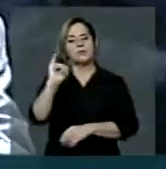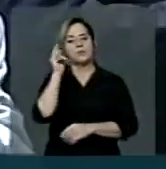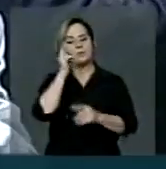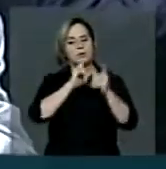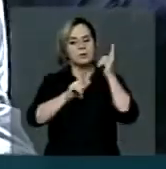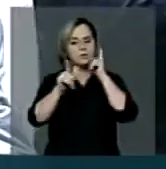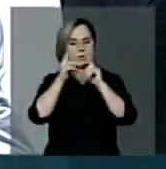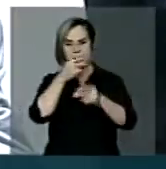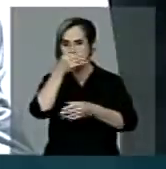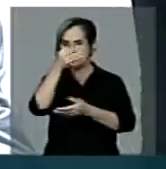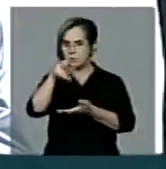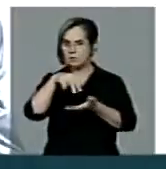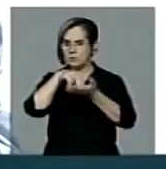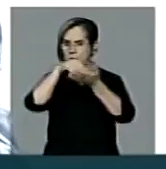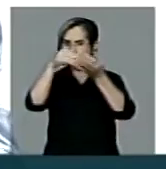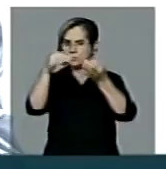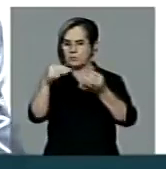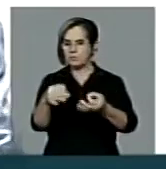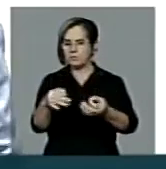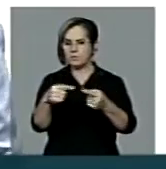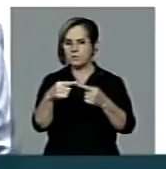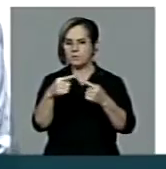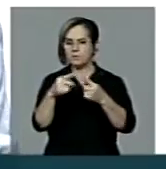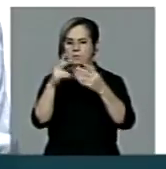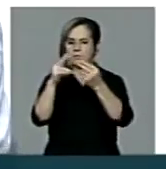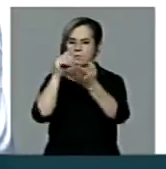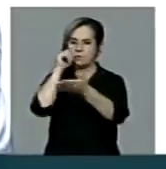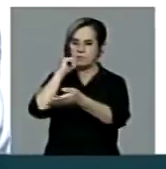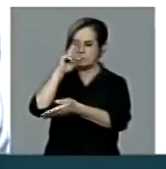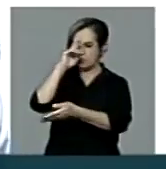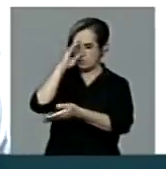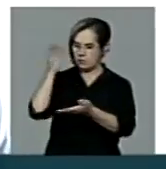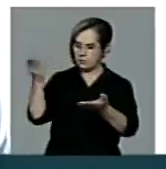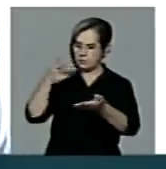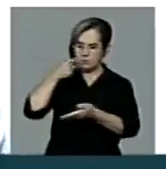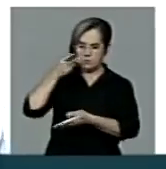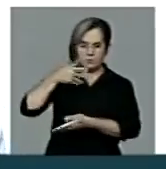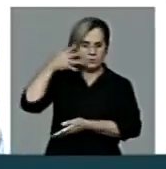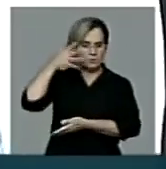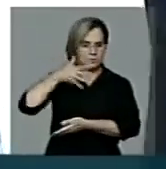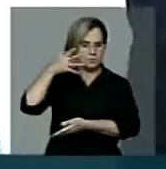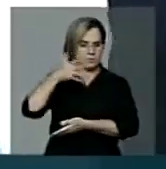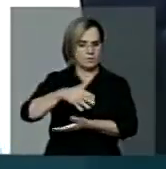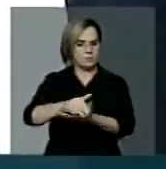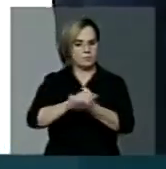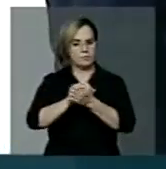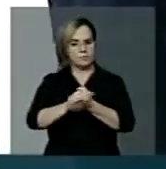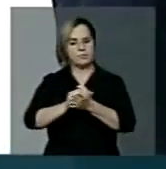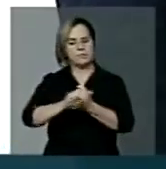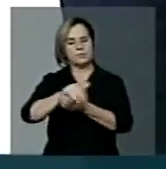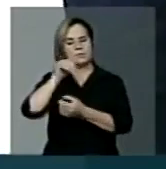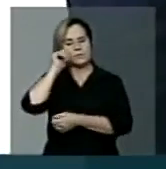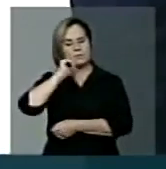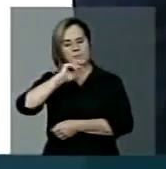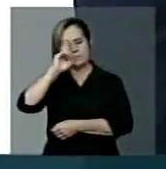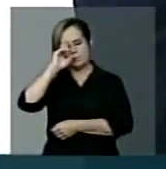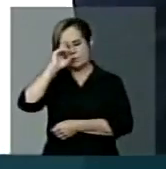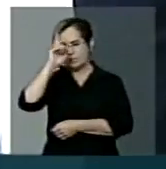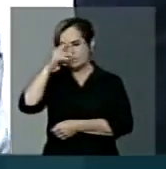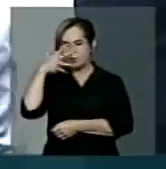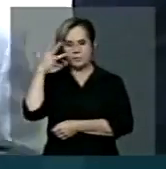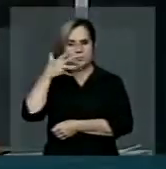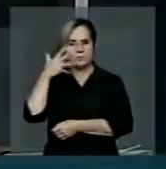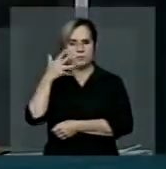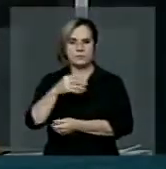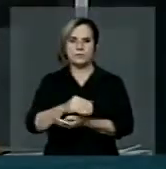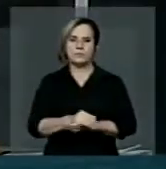posicionar corretamente, como pretende Vossa Excelência no discurso que faz na tarde de hoje. Cumprimentos a Vossa Excelência pelo pronunciamento que faz.